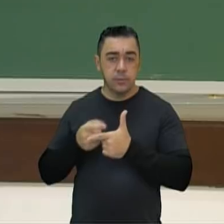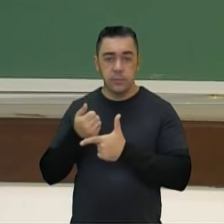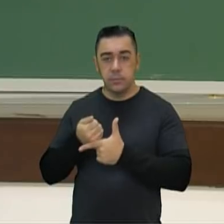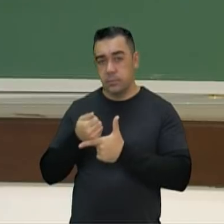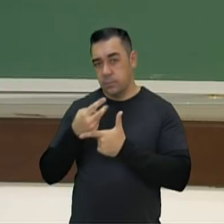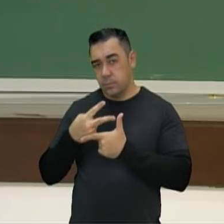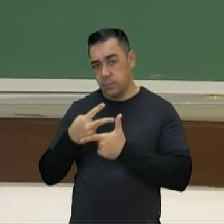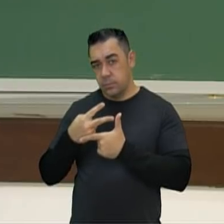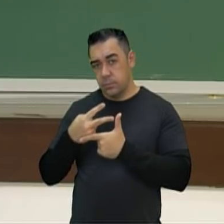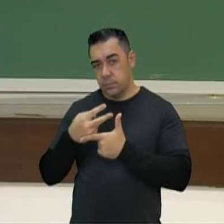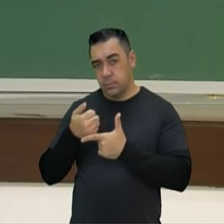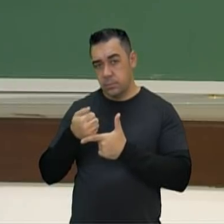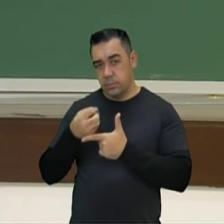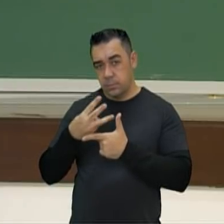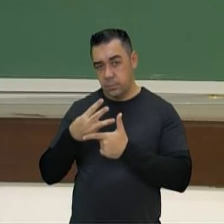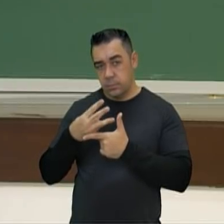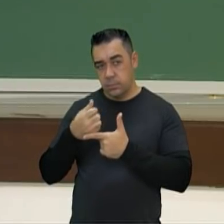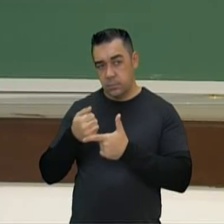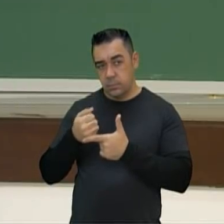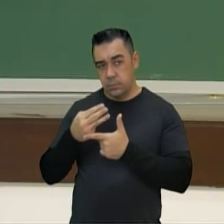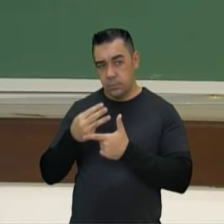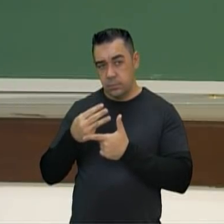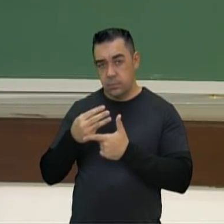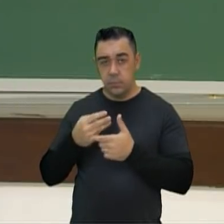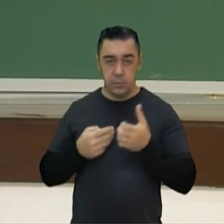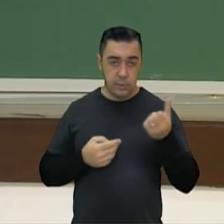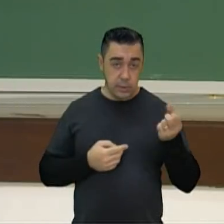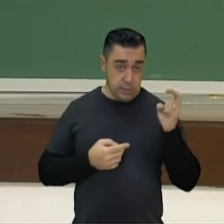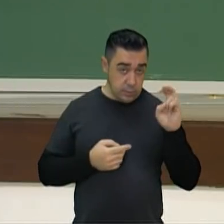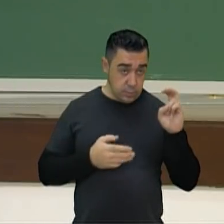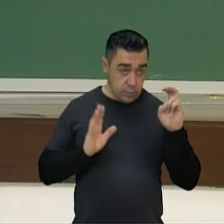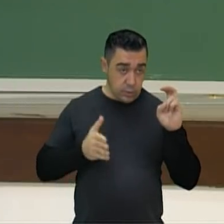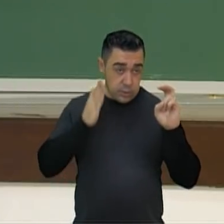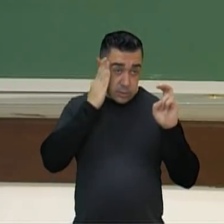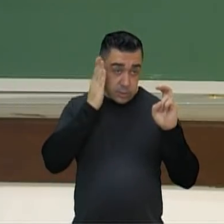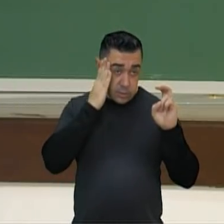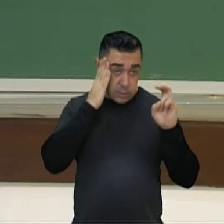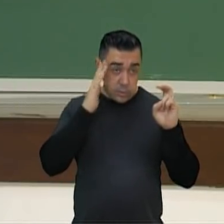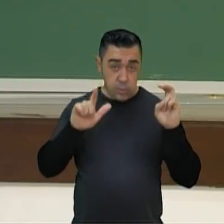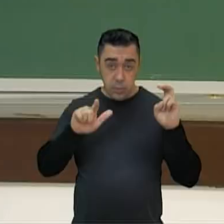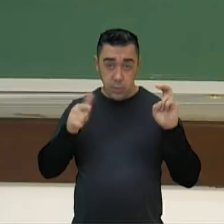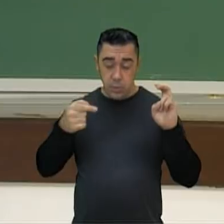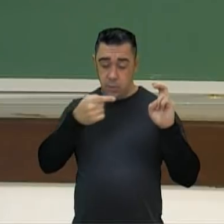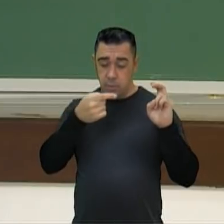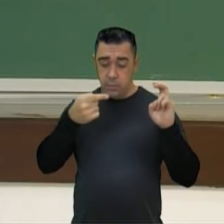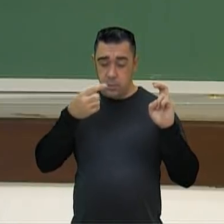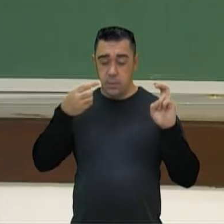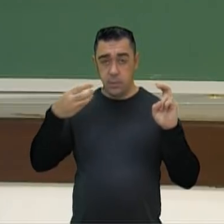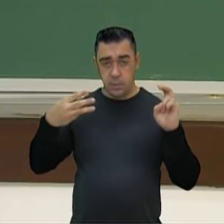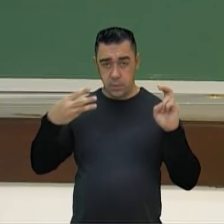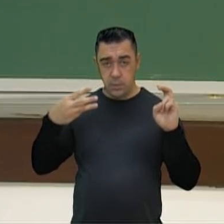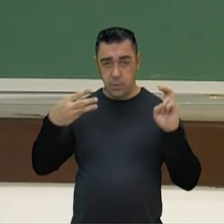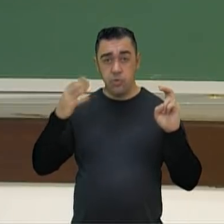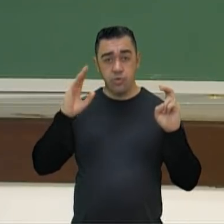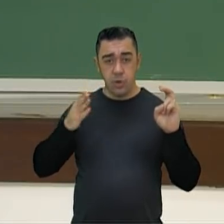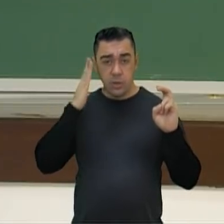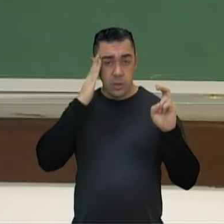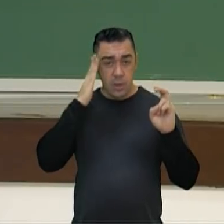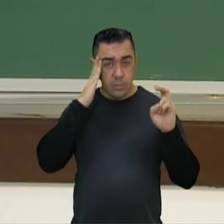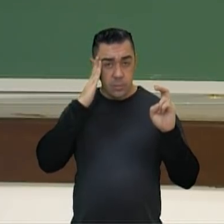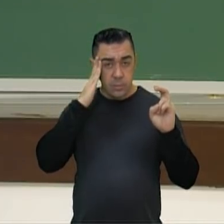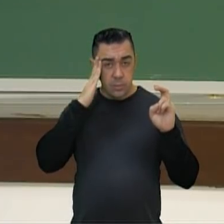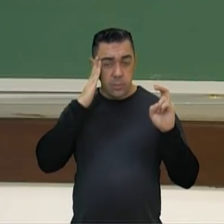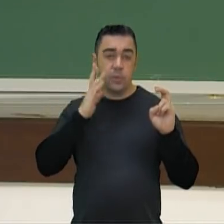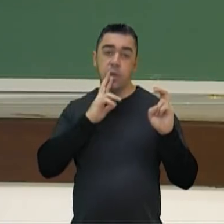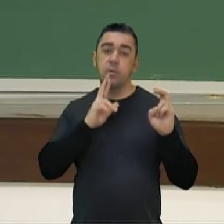13. Veja, você já tem um dos valores e o outro valor, o outro módulo você também já tem.